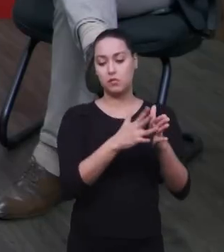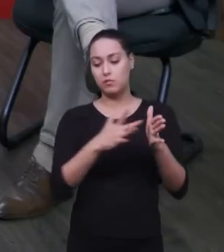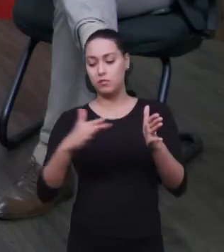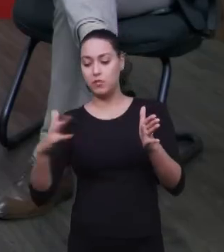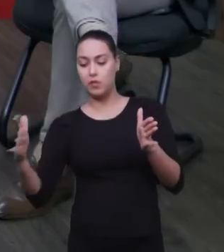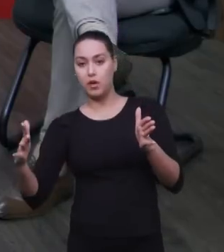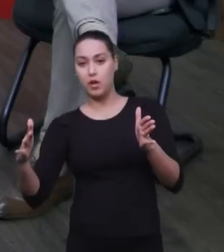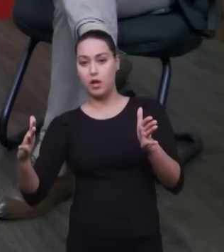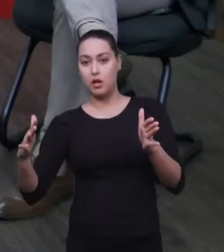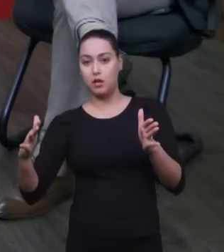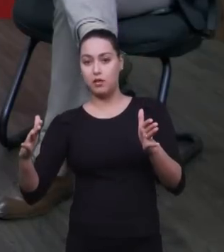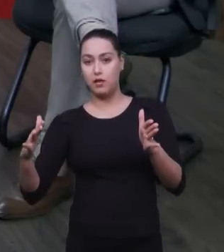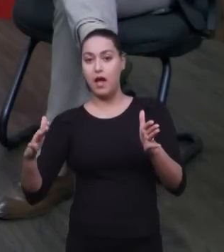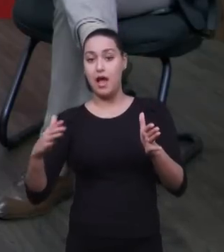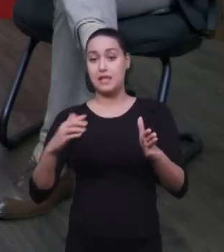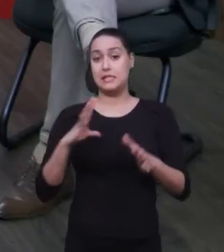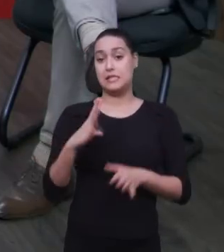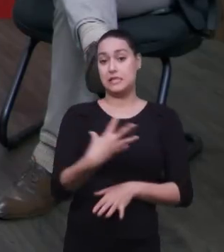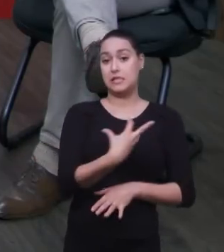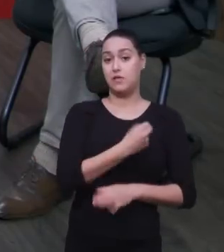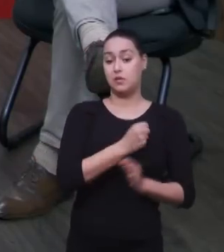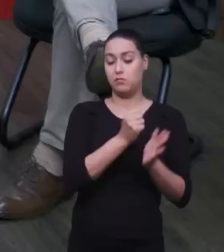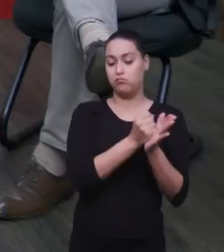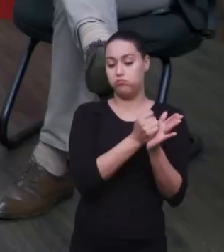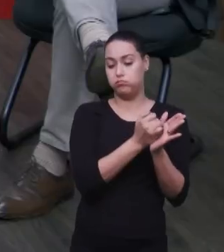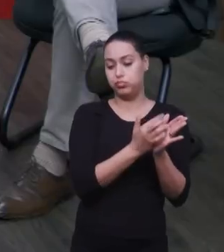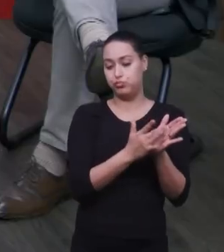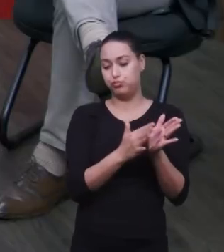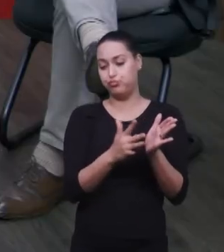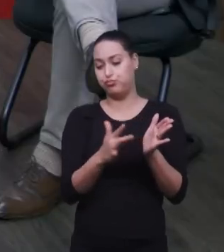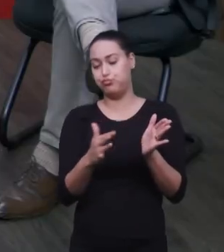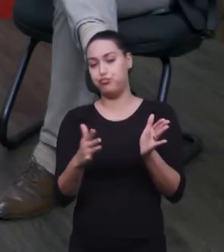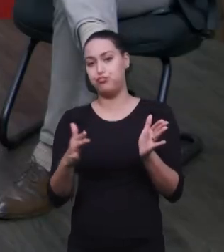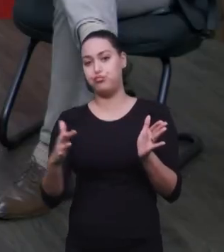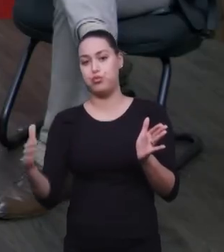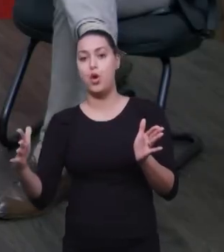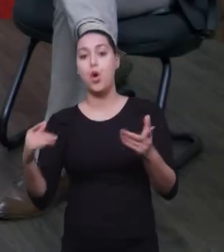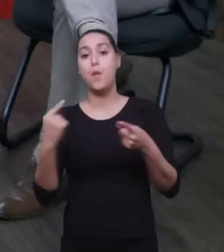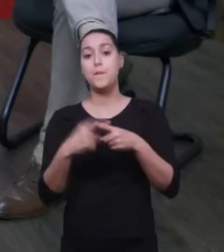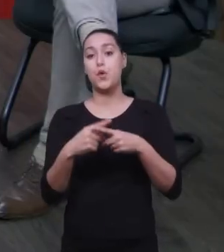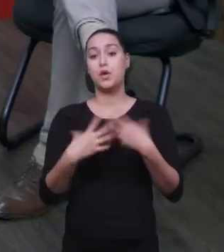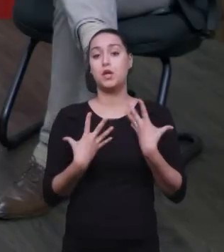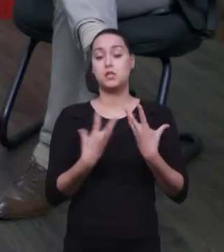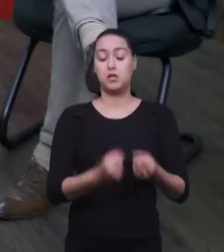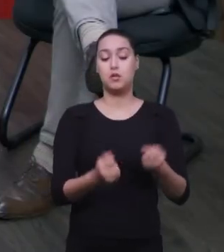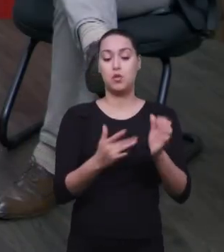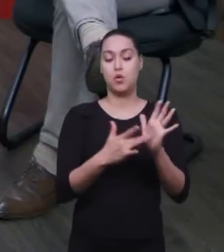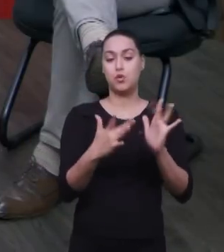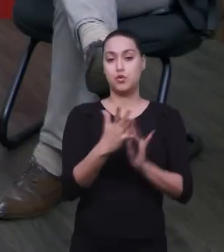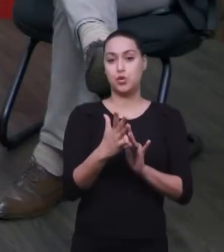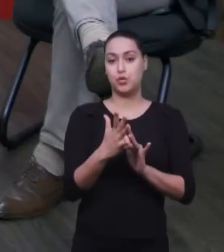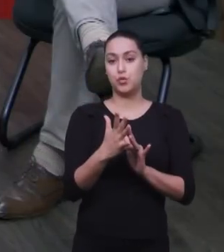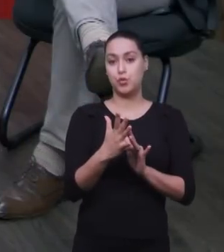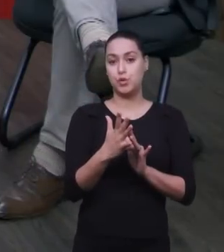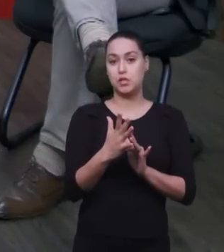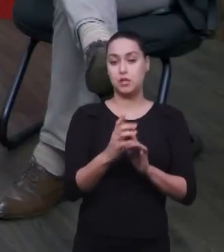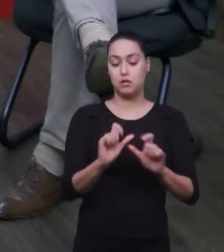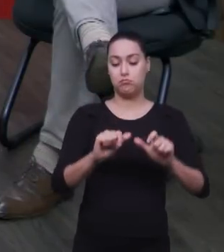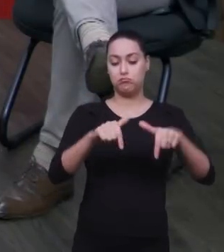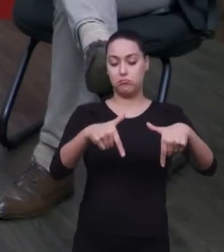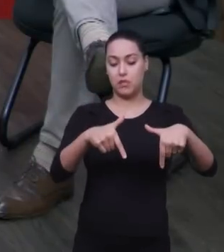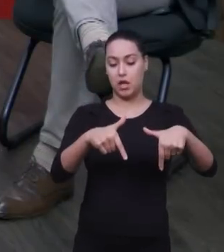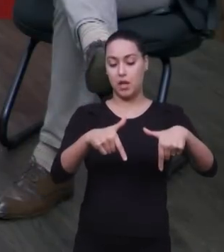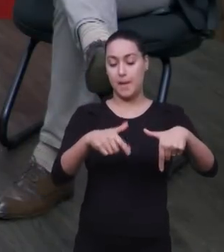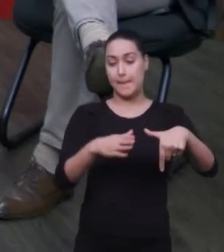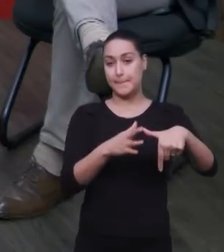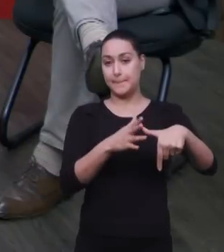não é uma coisa estática, salvação é dinâmica. Por que salvação é dinâmica? Porque você aceitou hoje o Senhor num ato, mas você